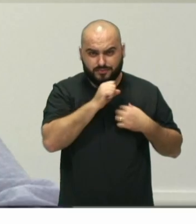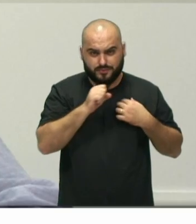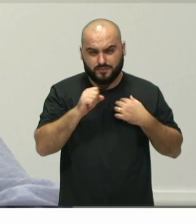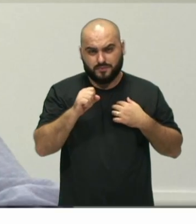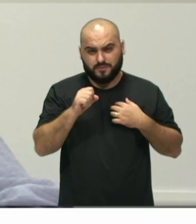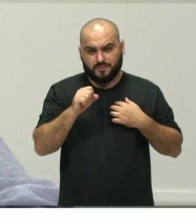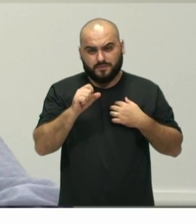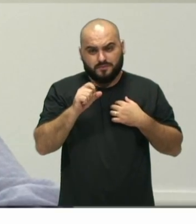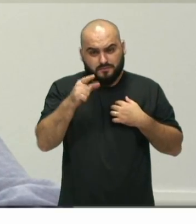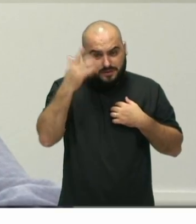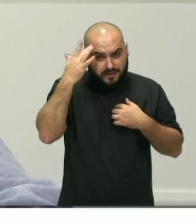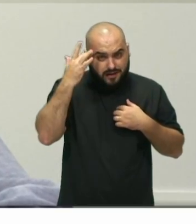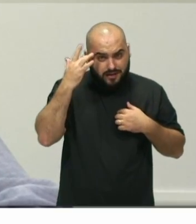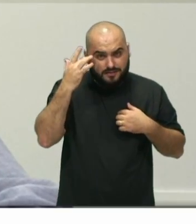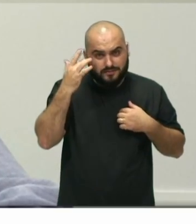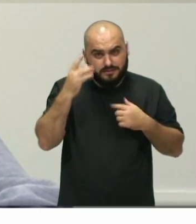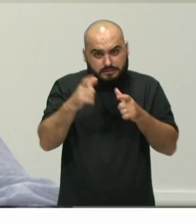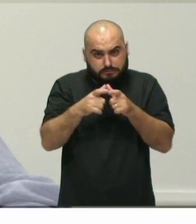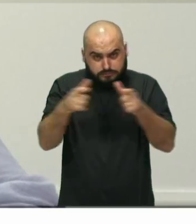e até ampla?